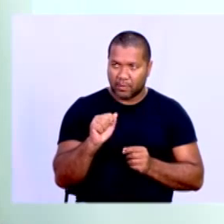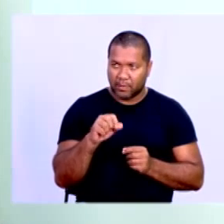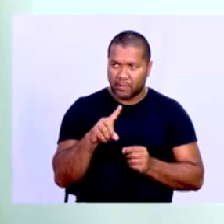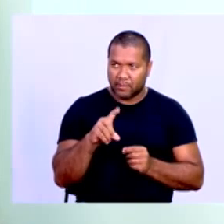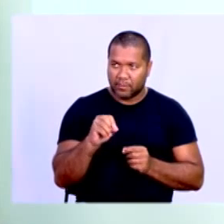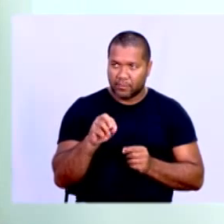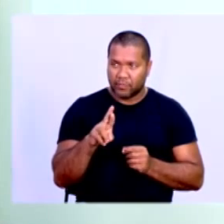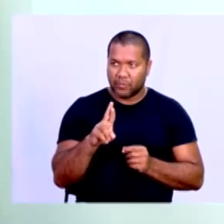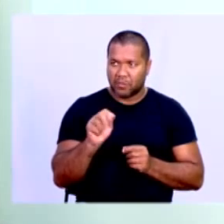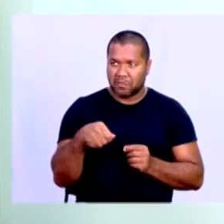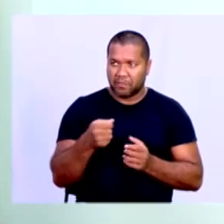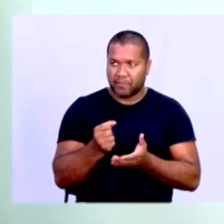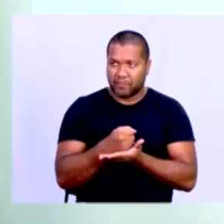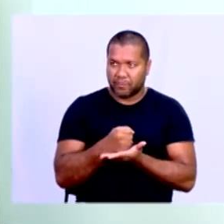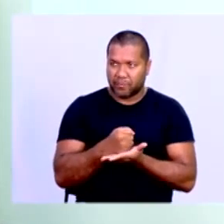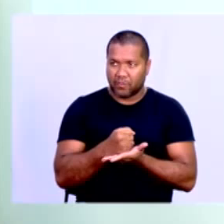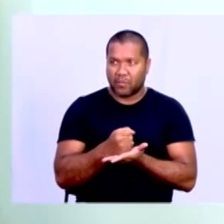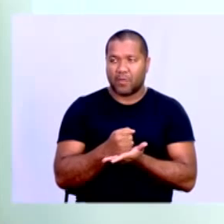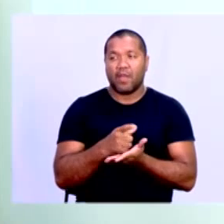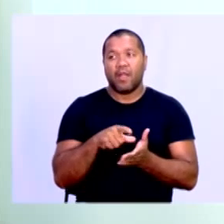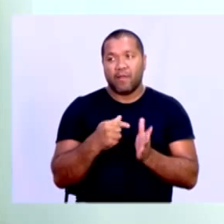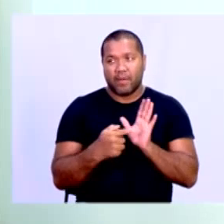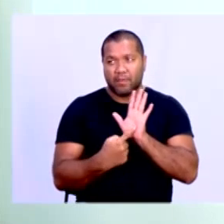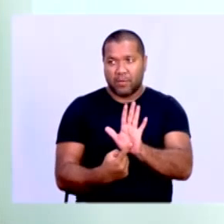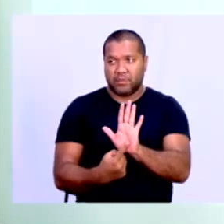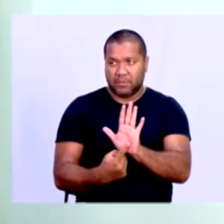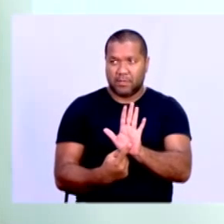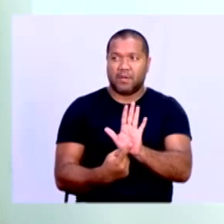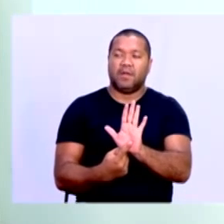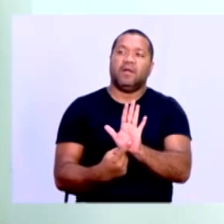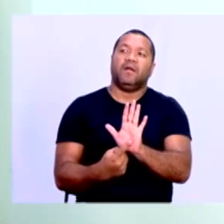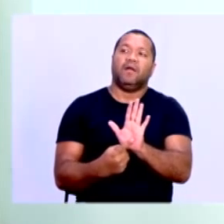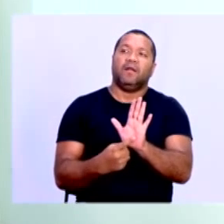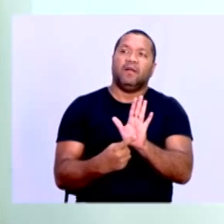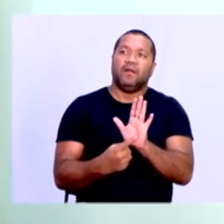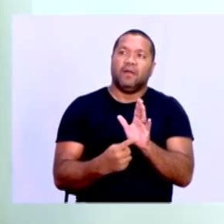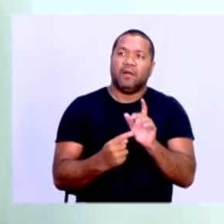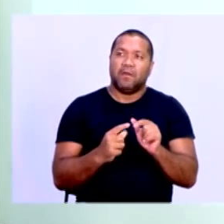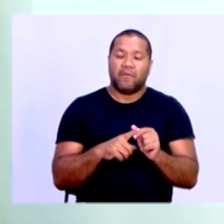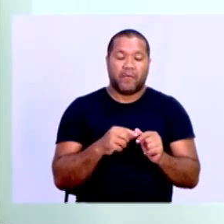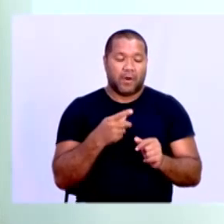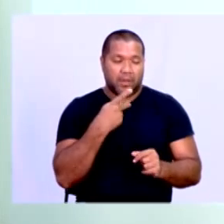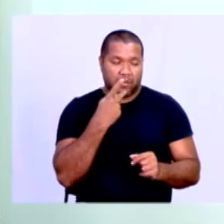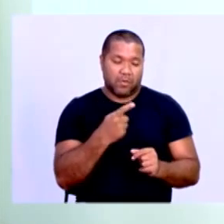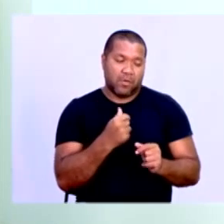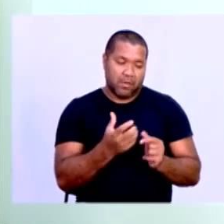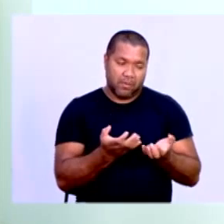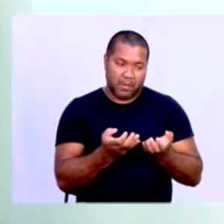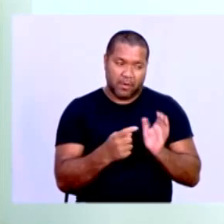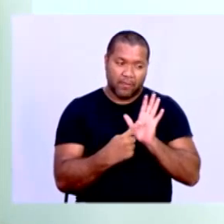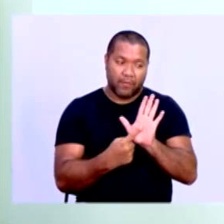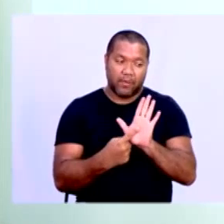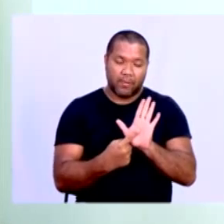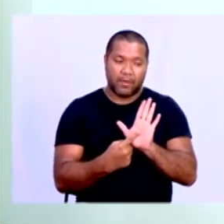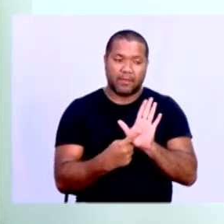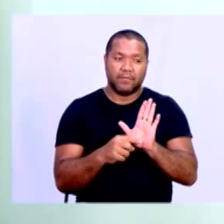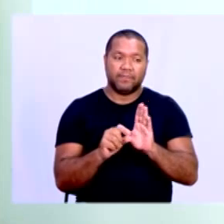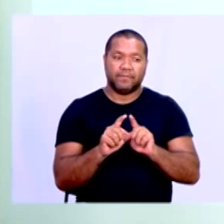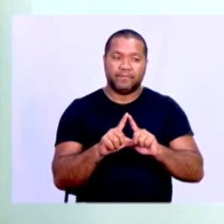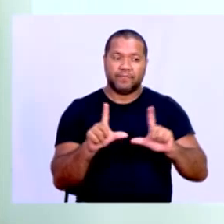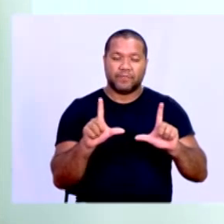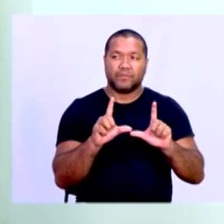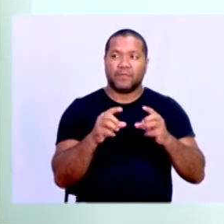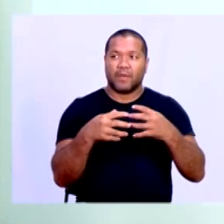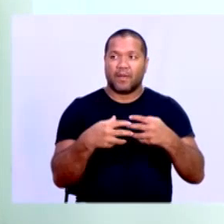vai receber a informação da rota dizendo, olha, eu quero ver uma página